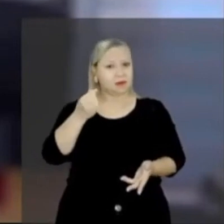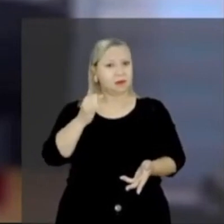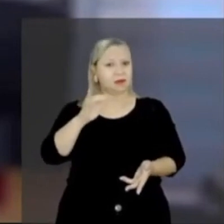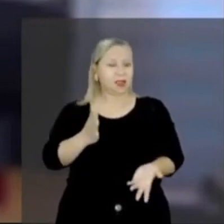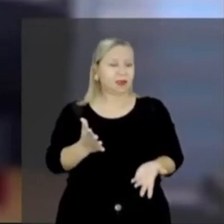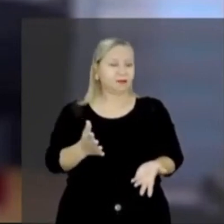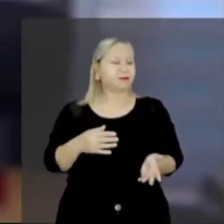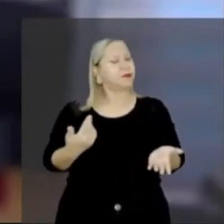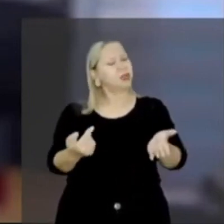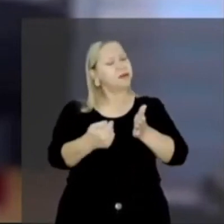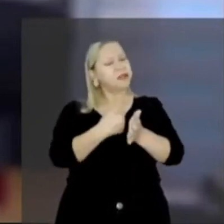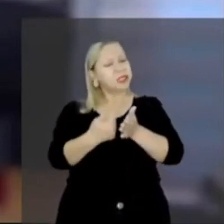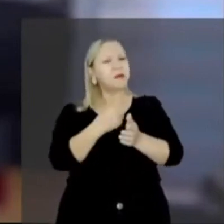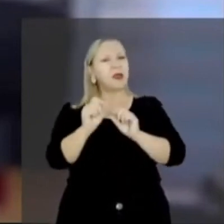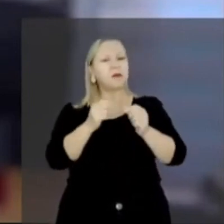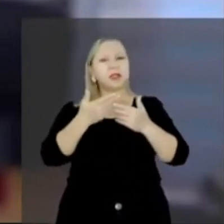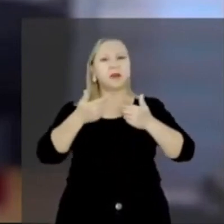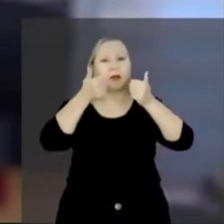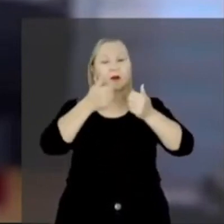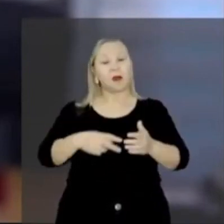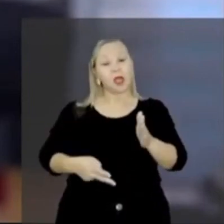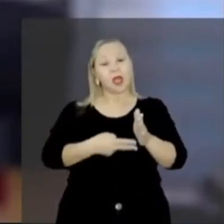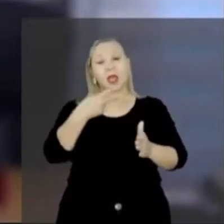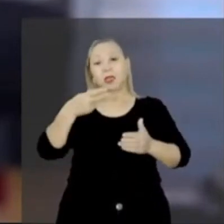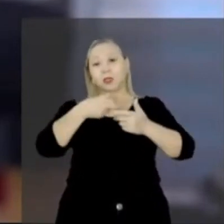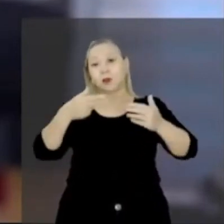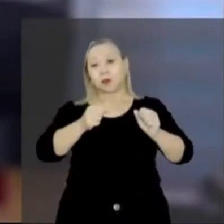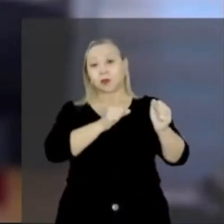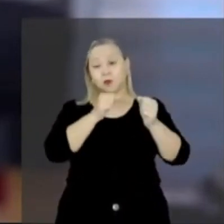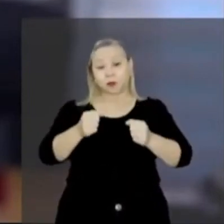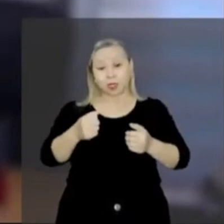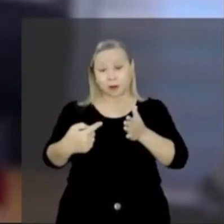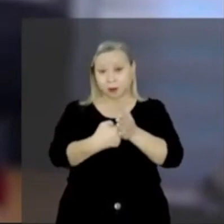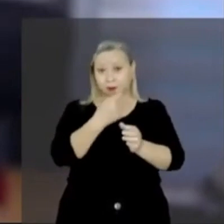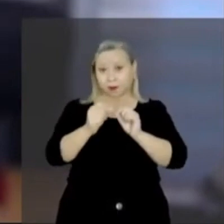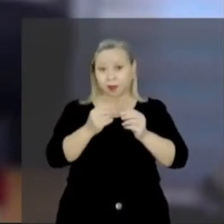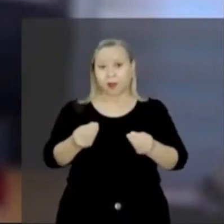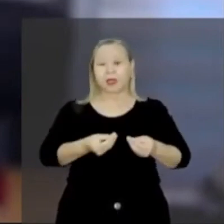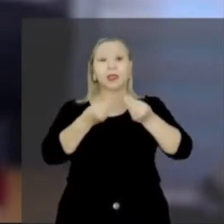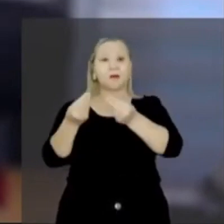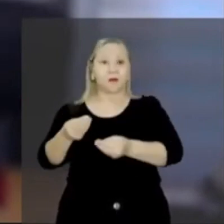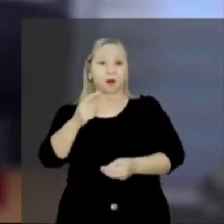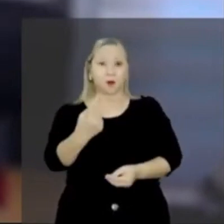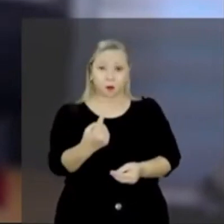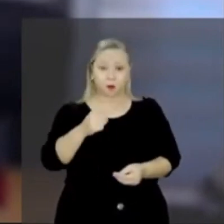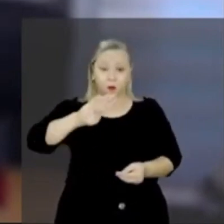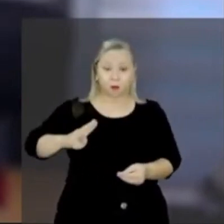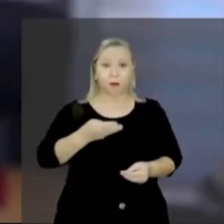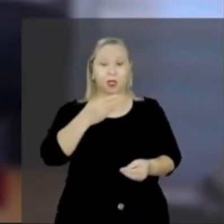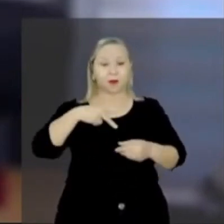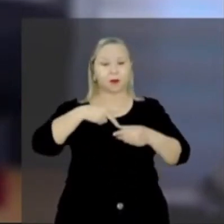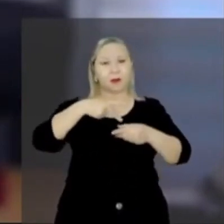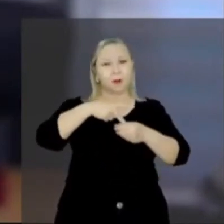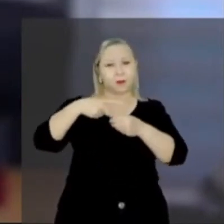empresas que foram quebradas. É verdade que se deixou de arrecadar para esse país 270 bilhões de